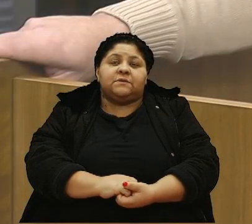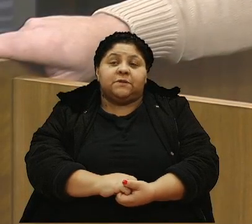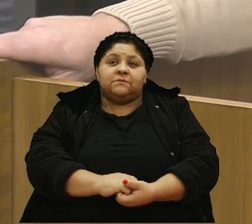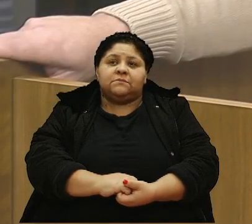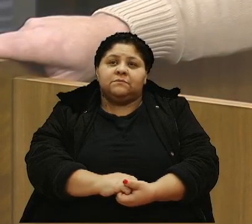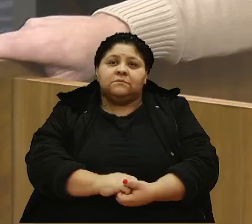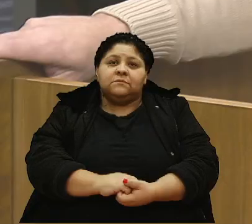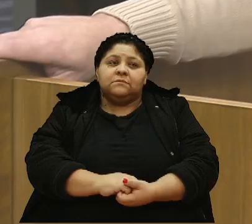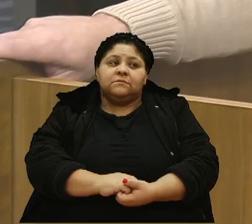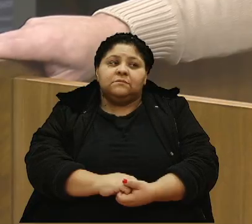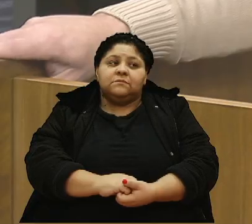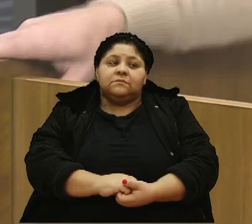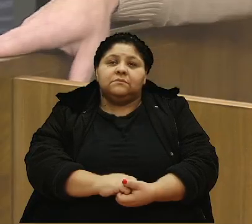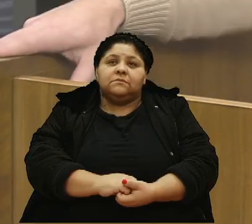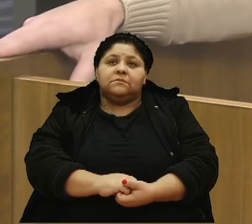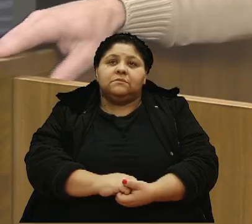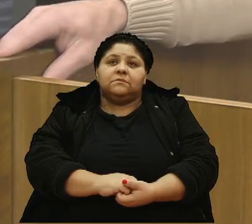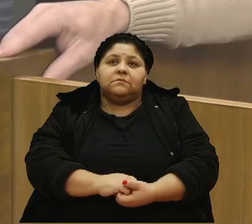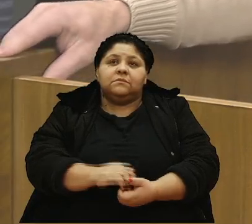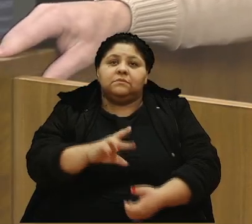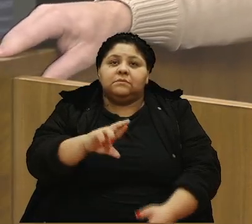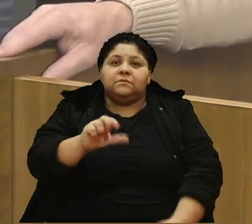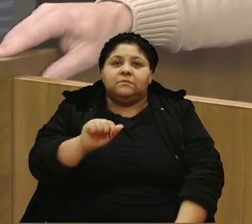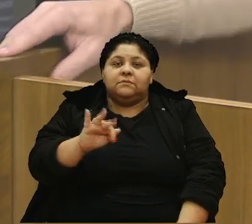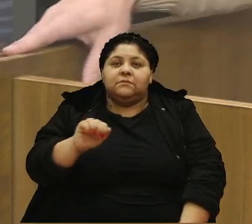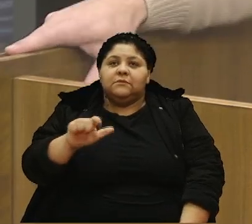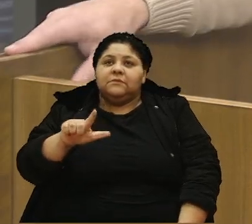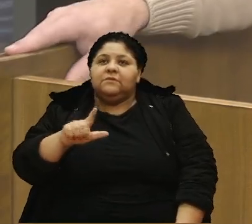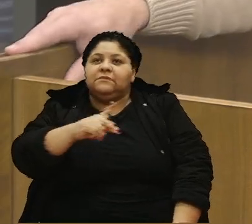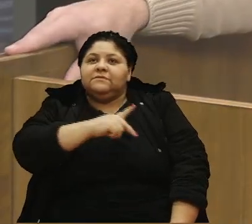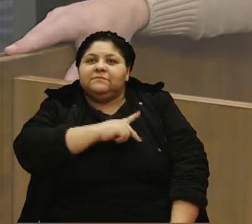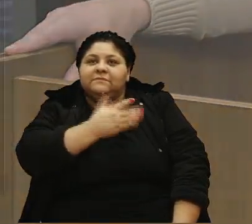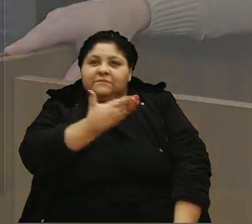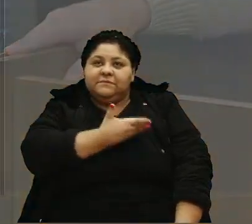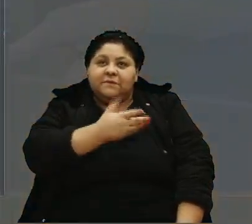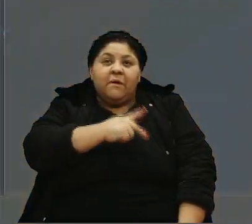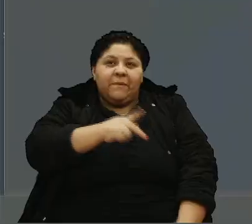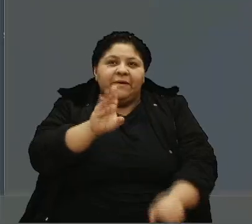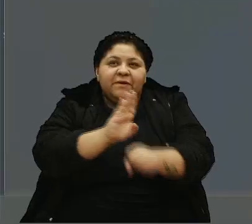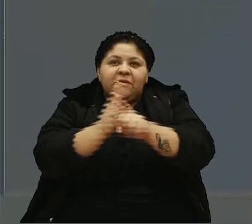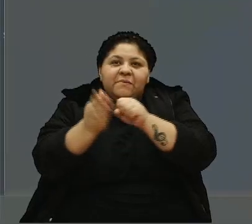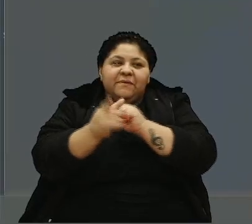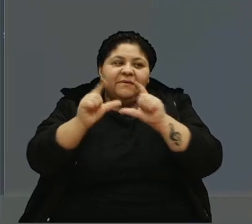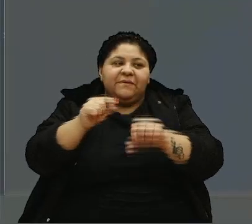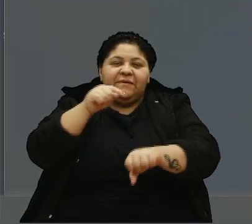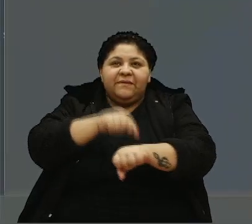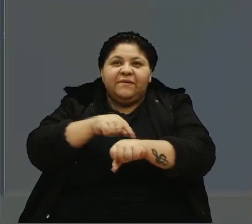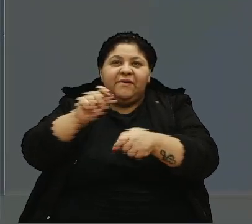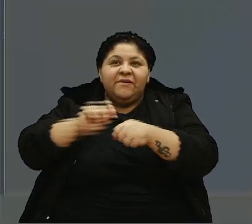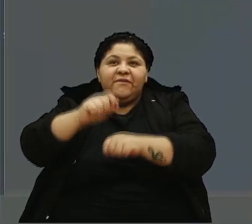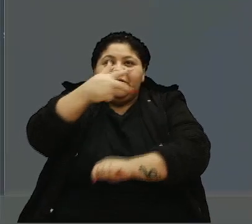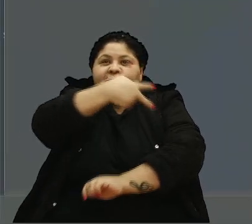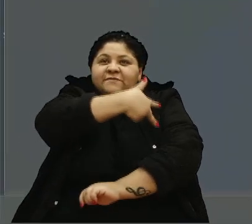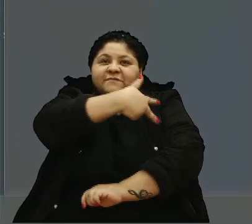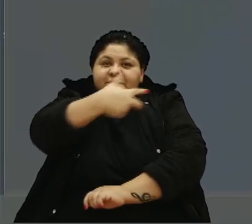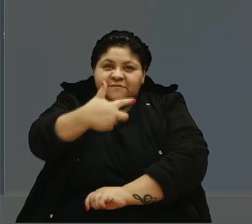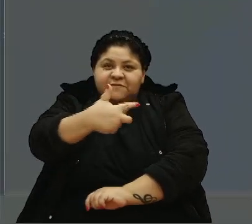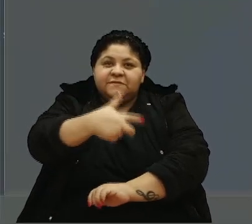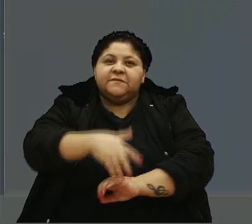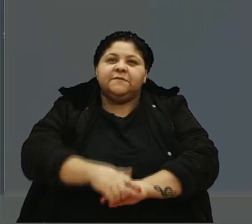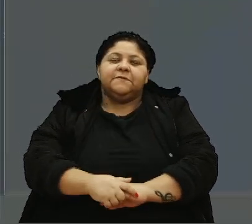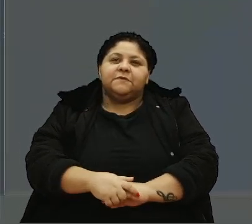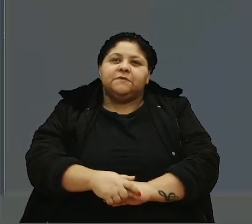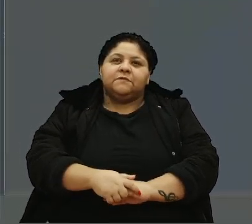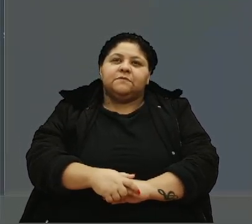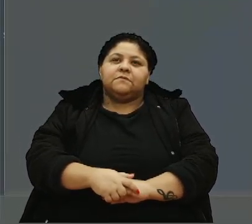Pode. Fica tranquilo aí. Rafael Loura, meu amigo, também era presidente do bairro até poucos dias, fazendo a vacina. Uma liderança, né, dando